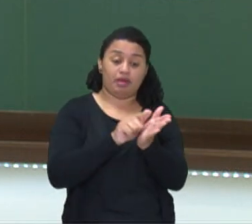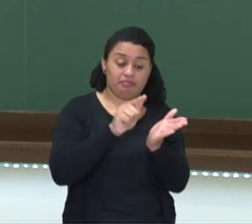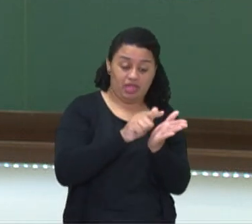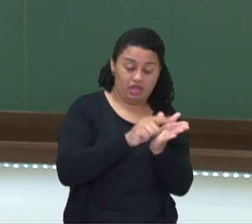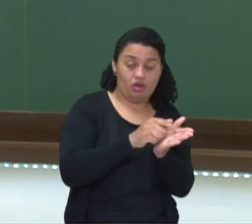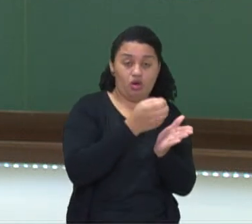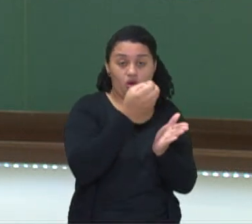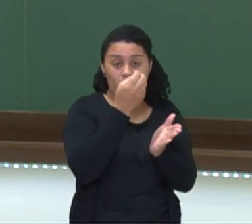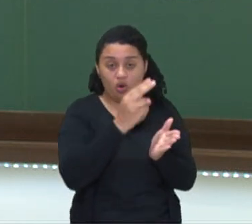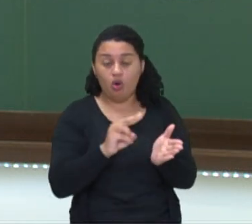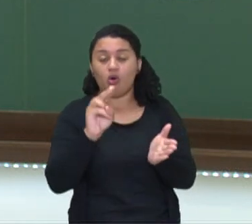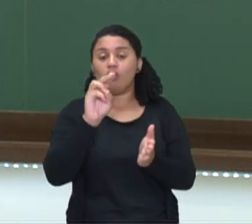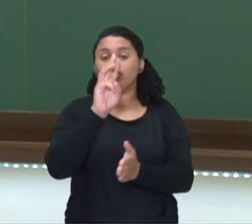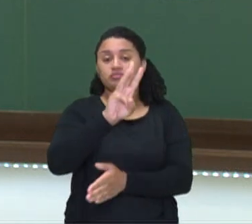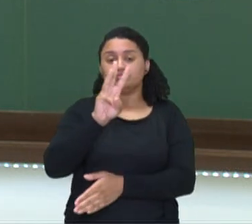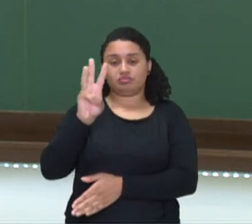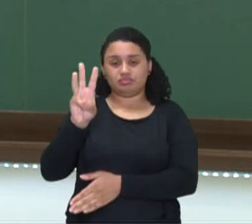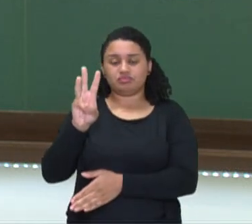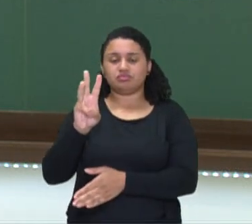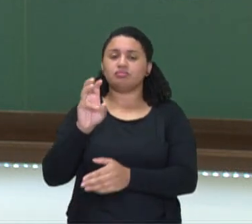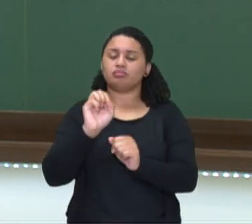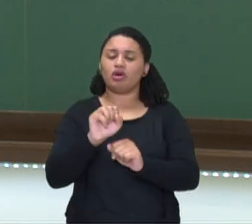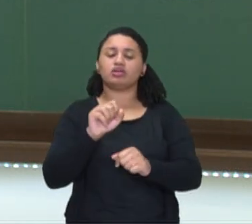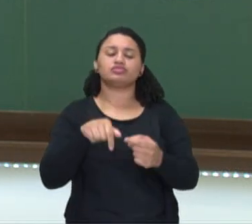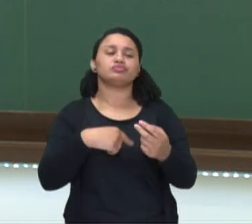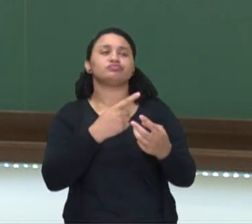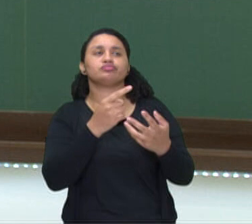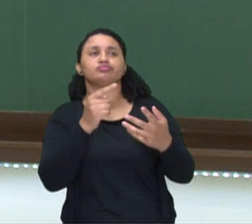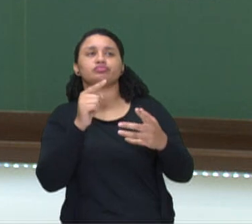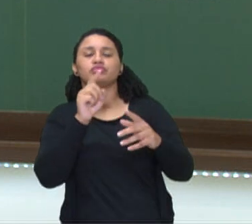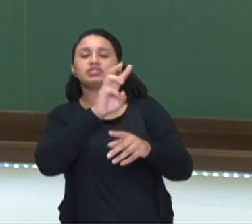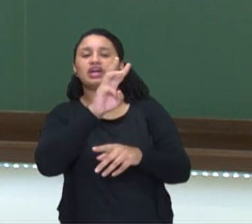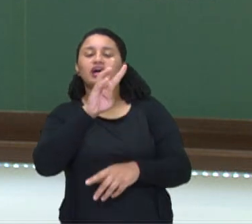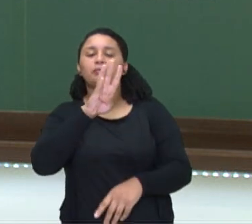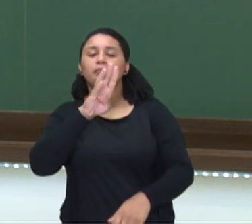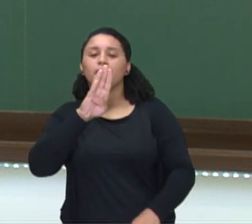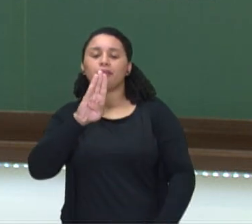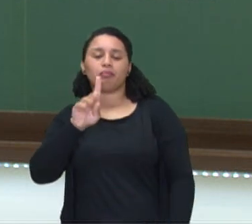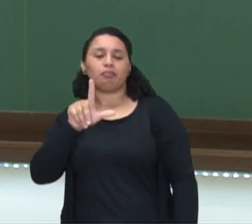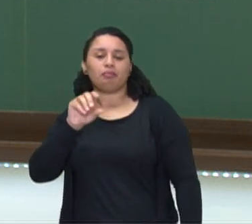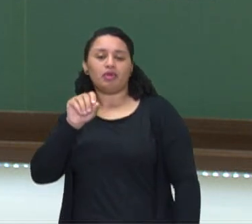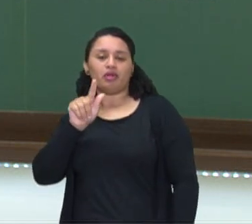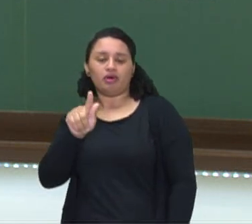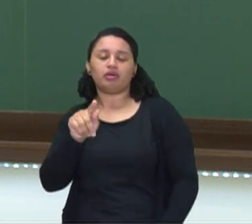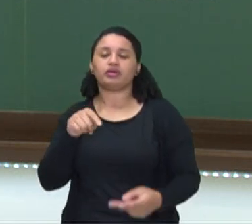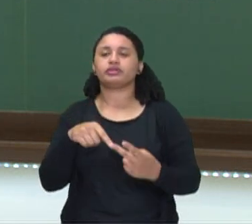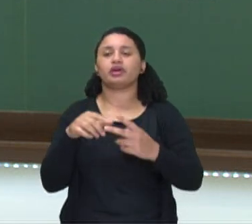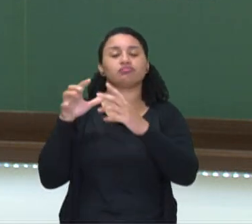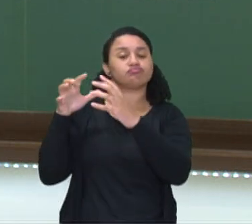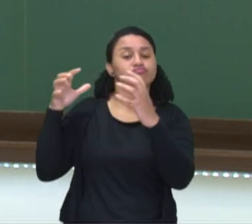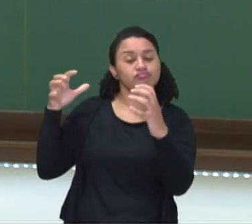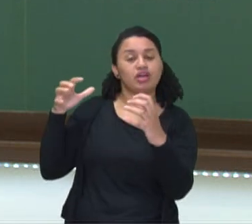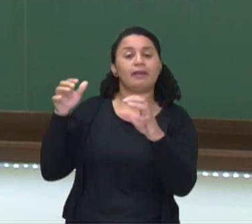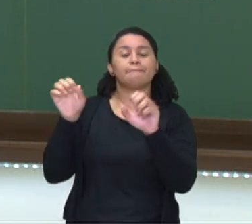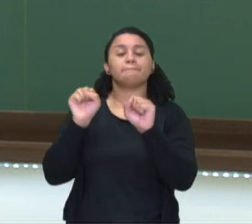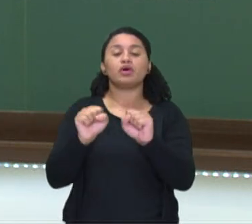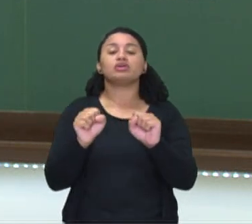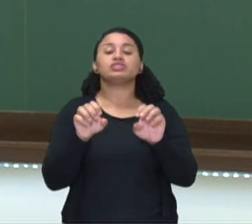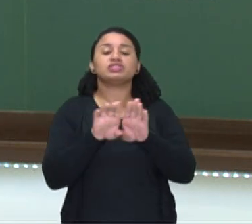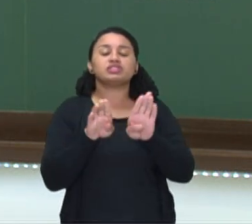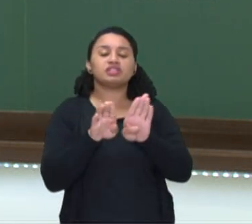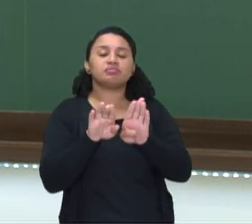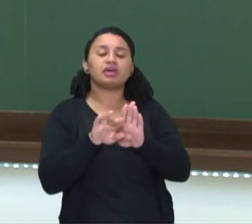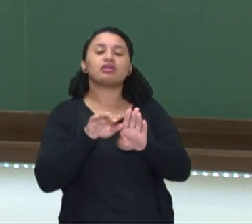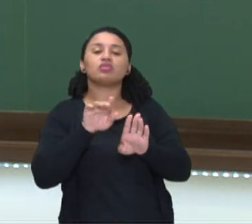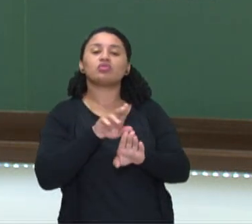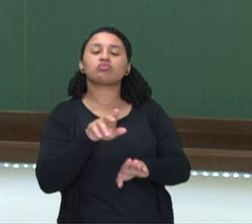impresso, uma revista impressa, pode ser um blog, pode ser em rádio, pode ser através de podcast também. Então, a notícia